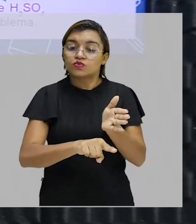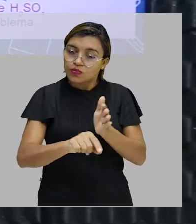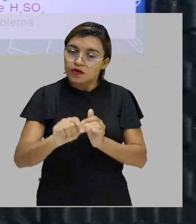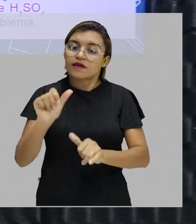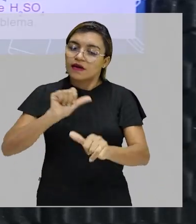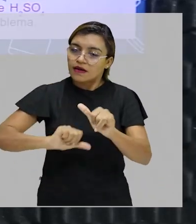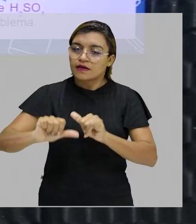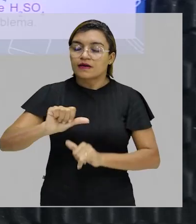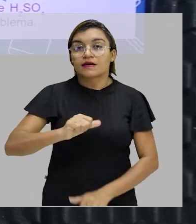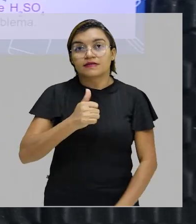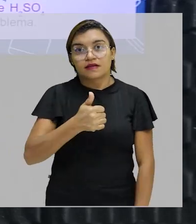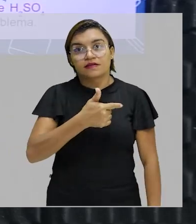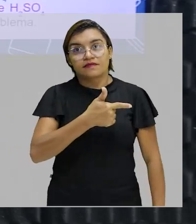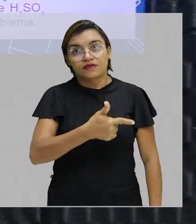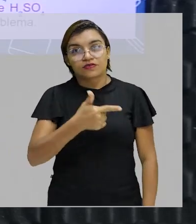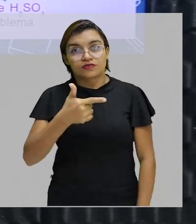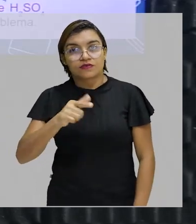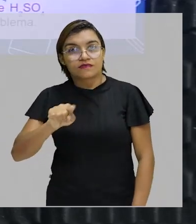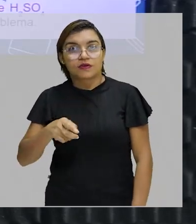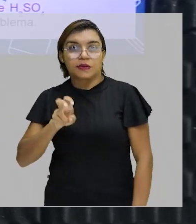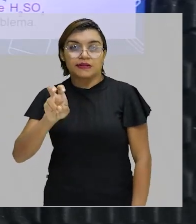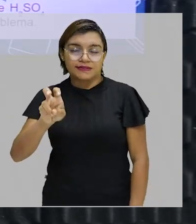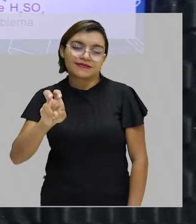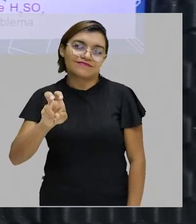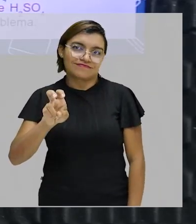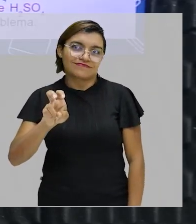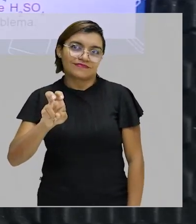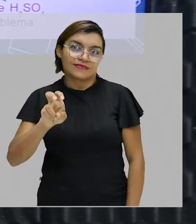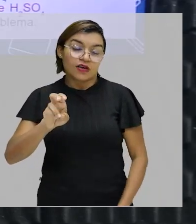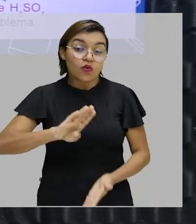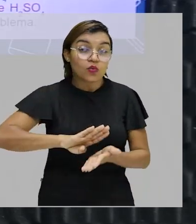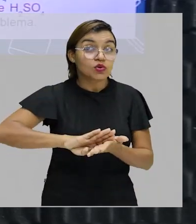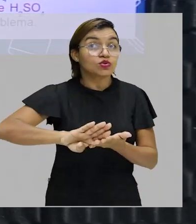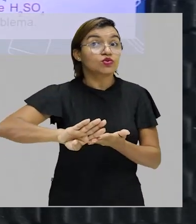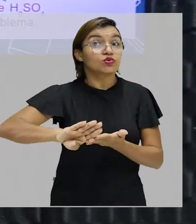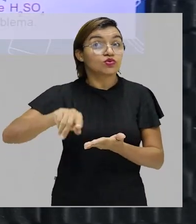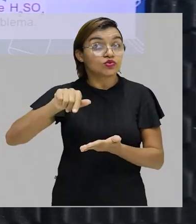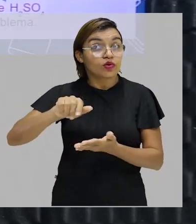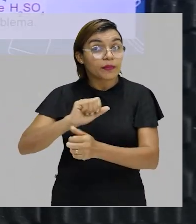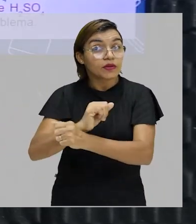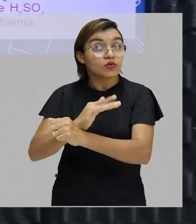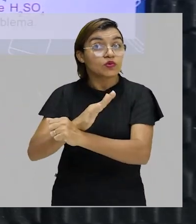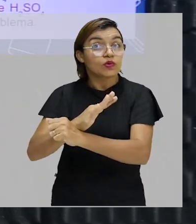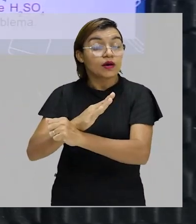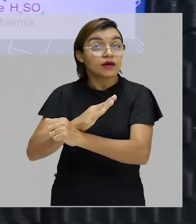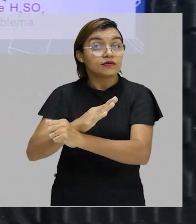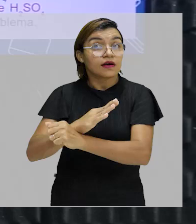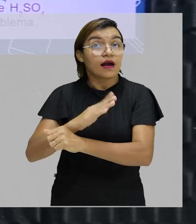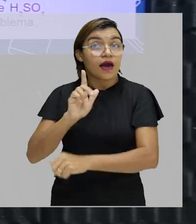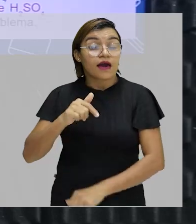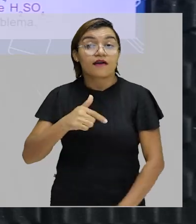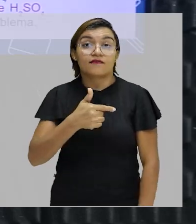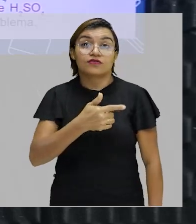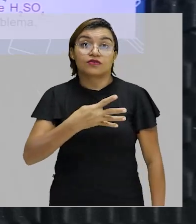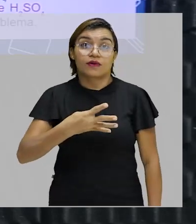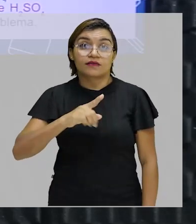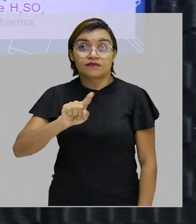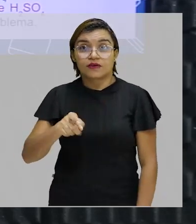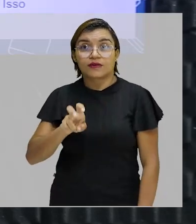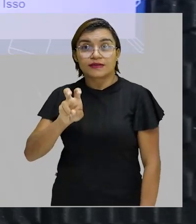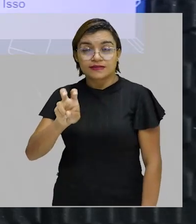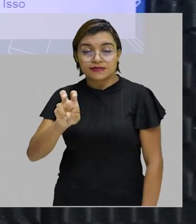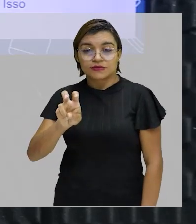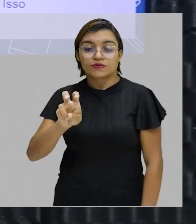reagir, 122,5. Então, o que sobraria do ácido sulfúrico, 24,5